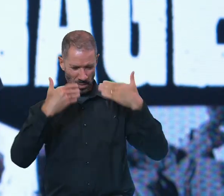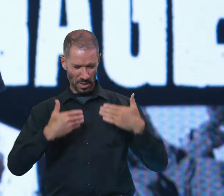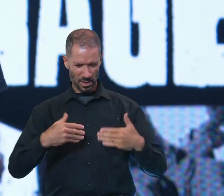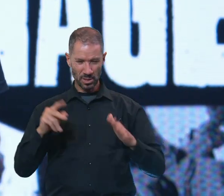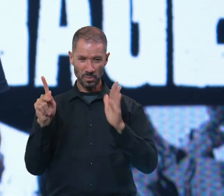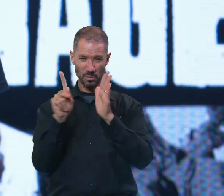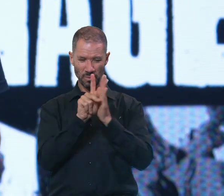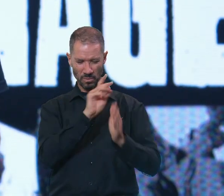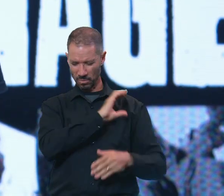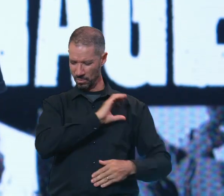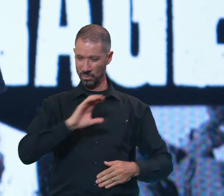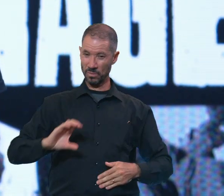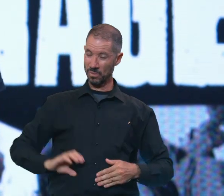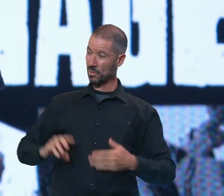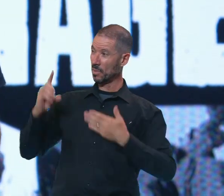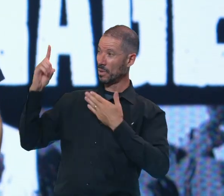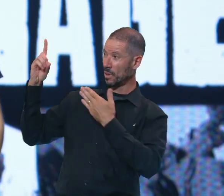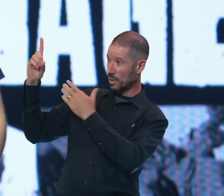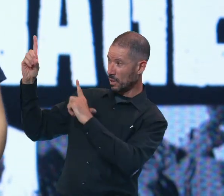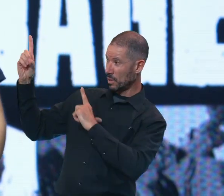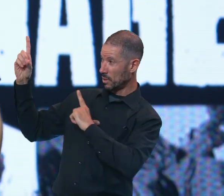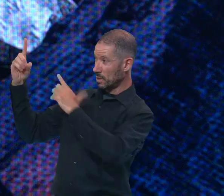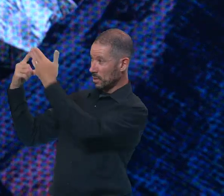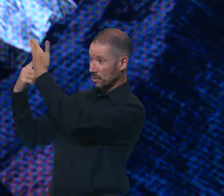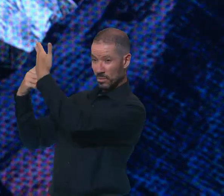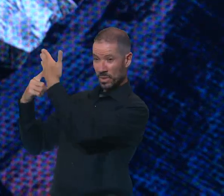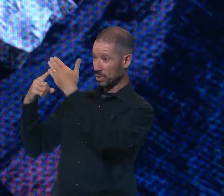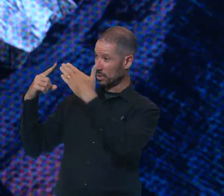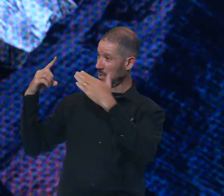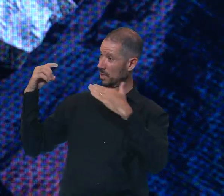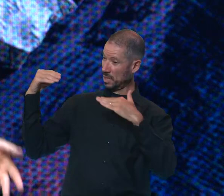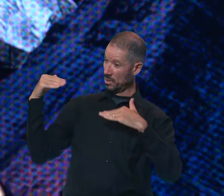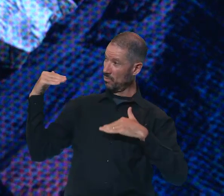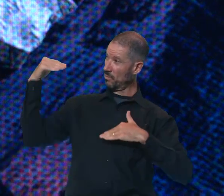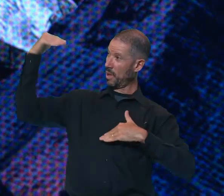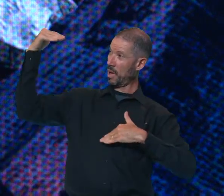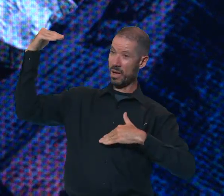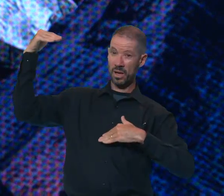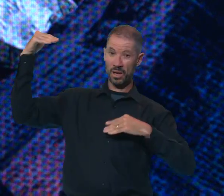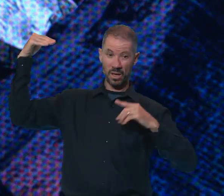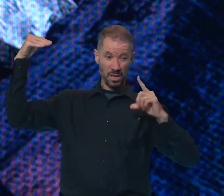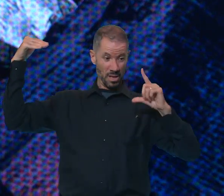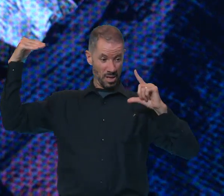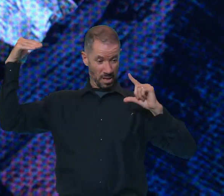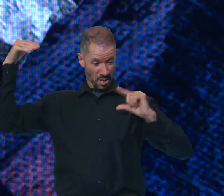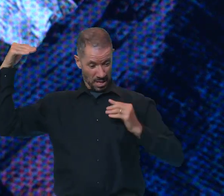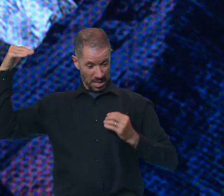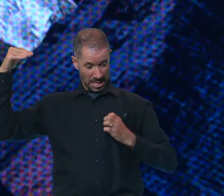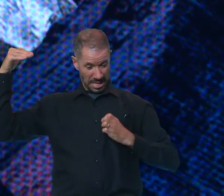Cristo. Ele que tem que aparecer, Ele tem que crescer, a gente tem que diminuir, meu irmão.